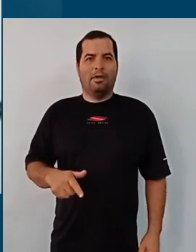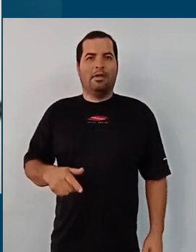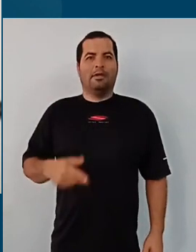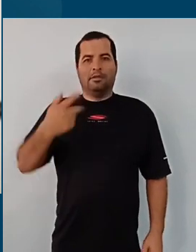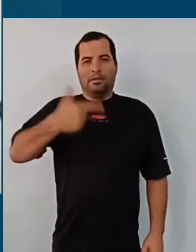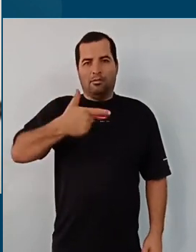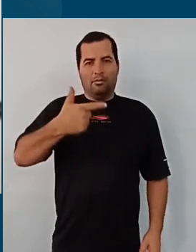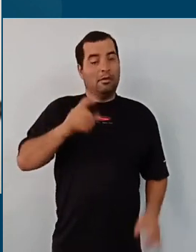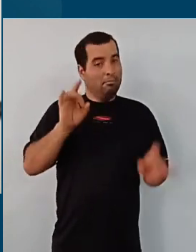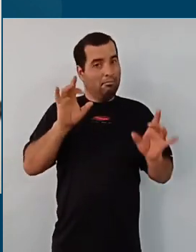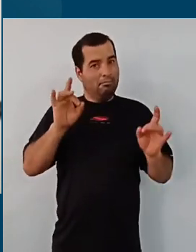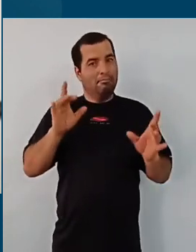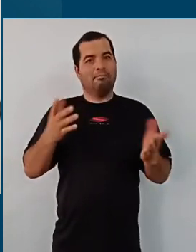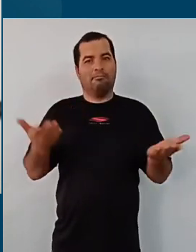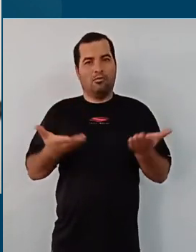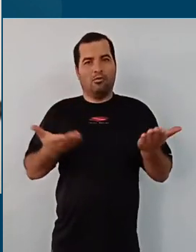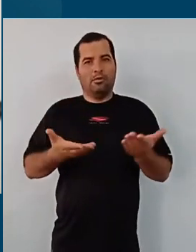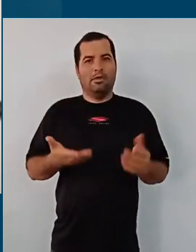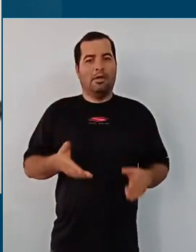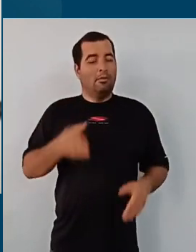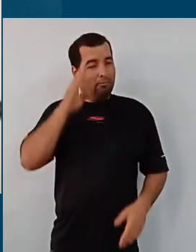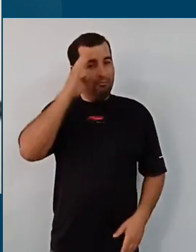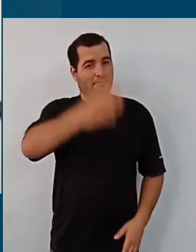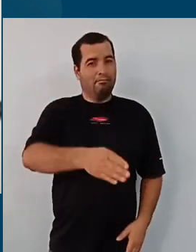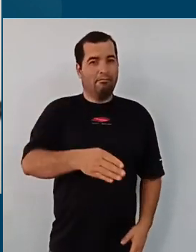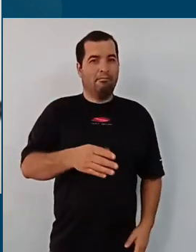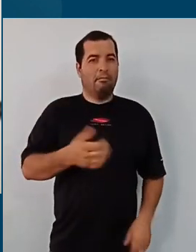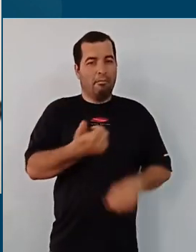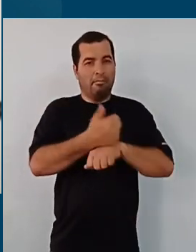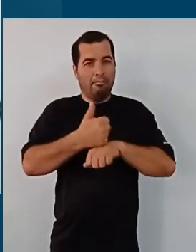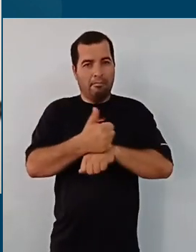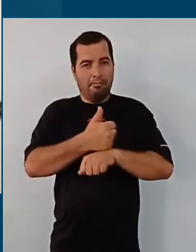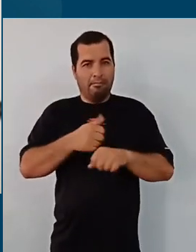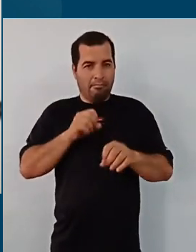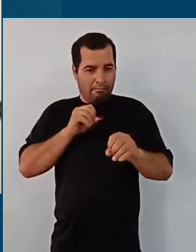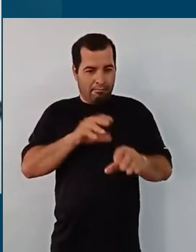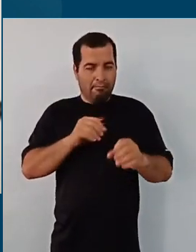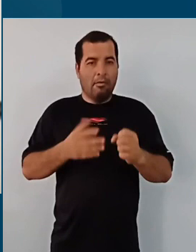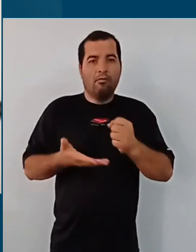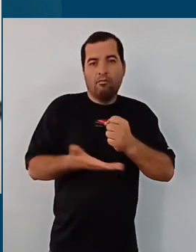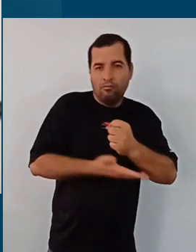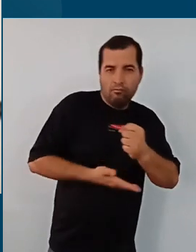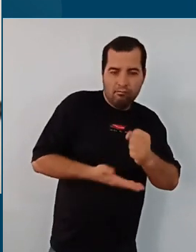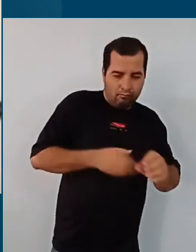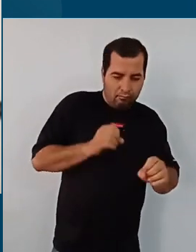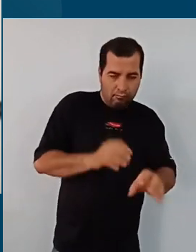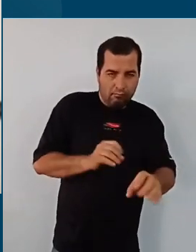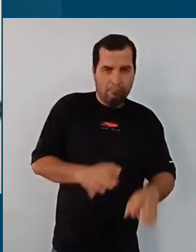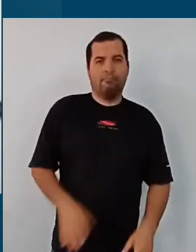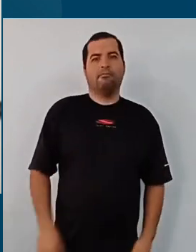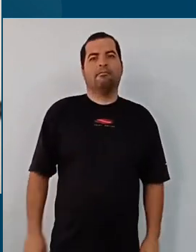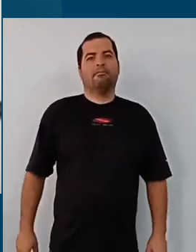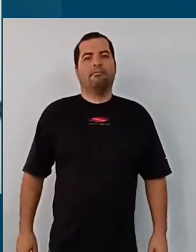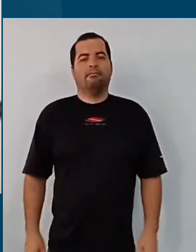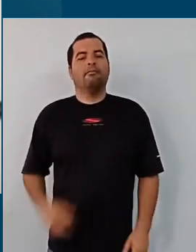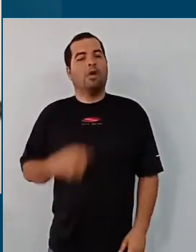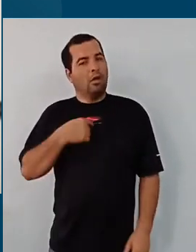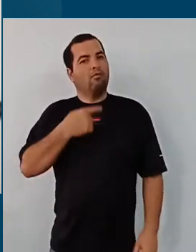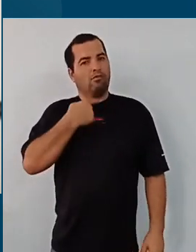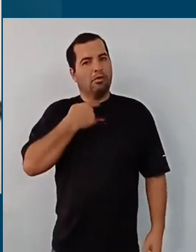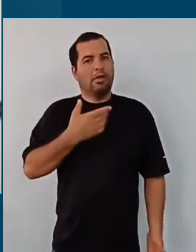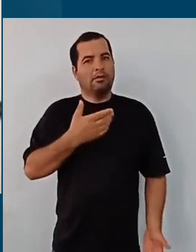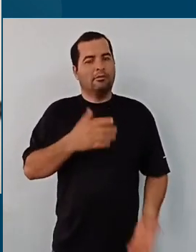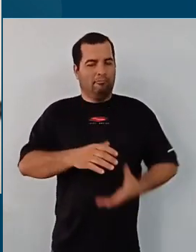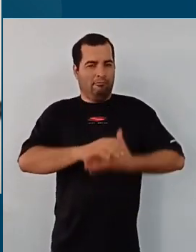sessão formativa, especialmente destinada aos profissionais da educação do ensino fundamental. Eu